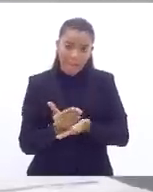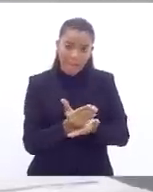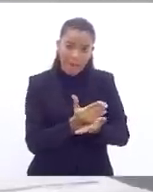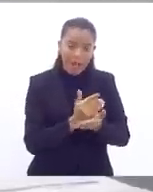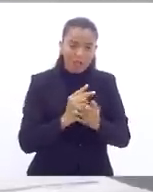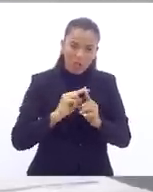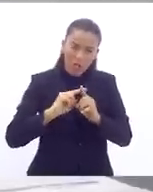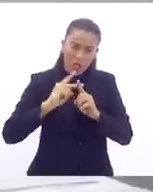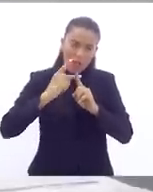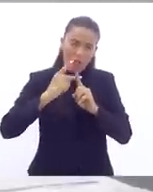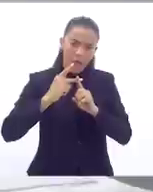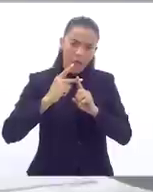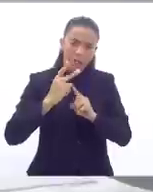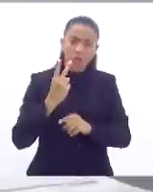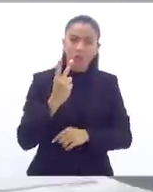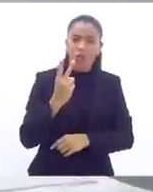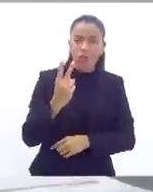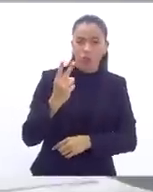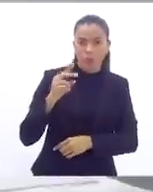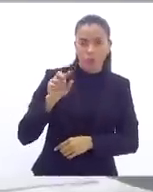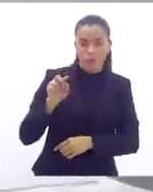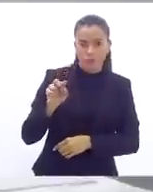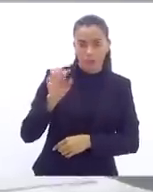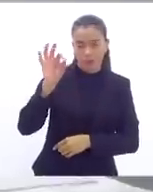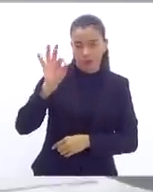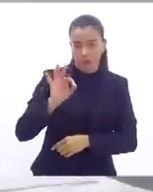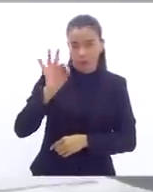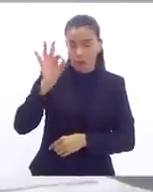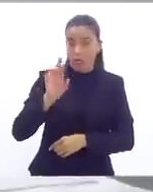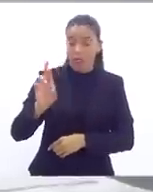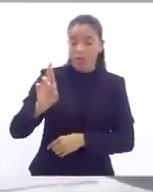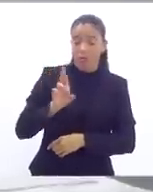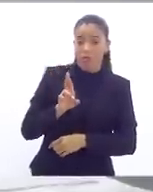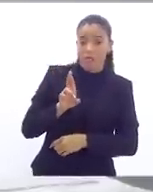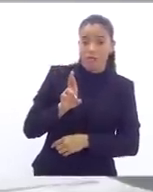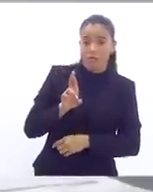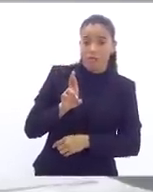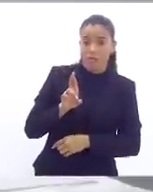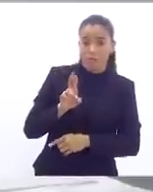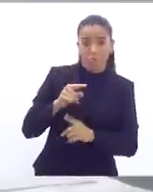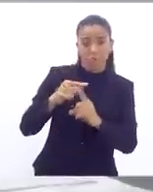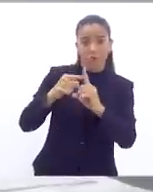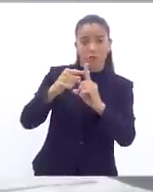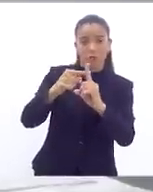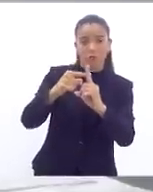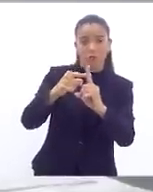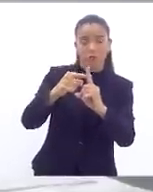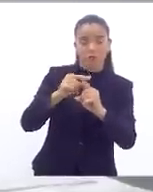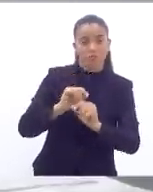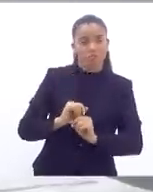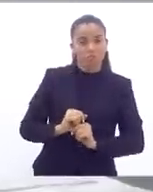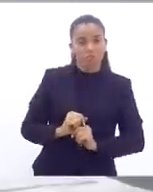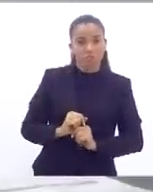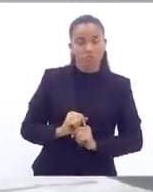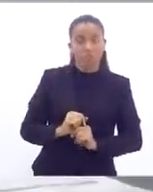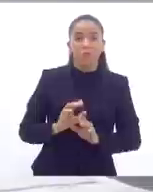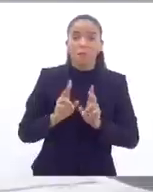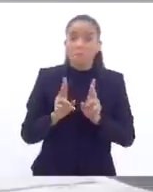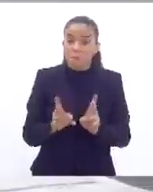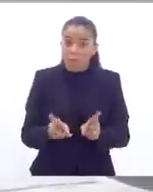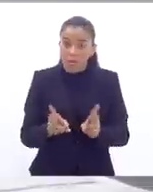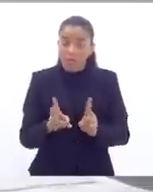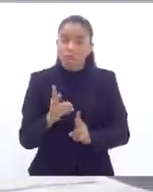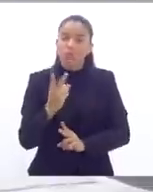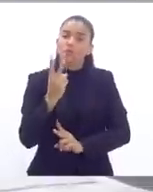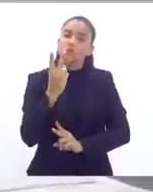crescido acima de dois por cento a resposta foi positiva Apesar no